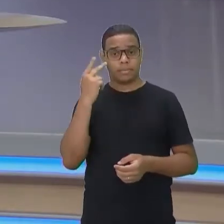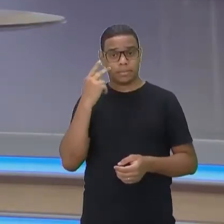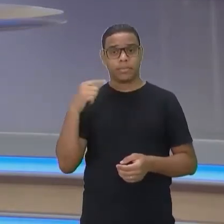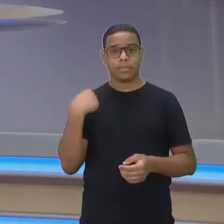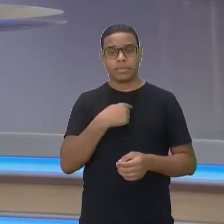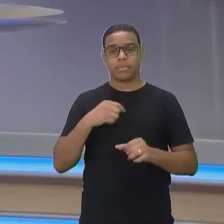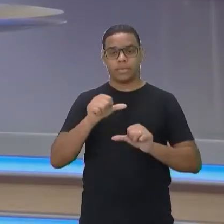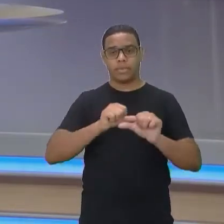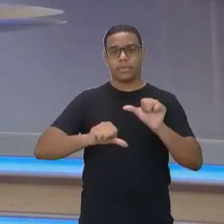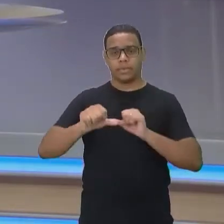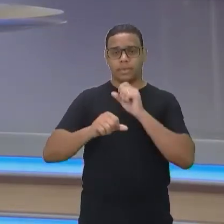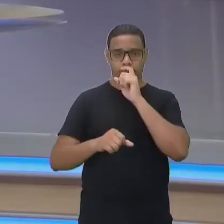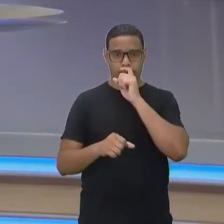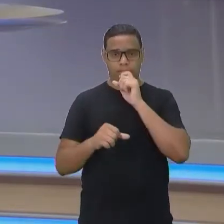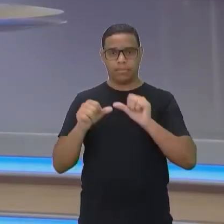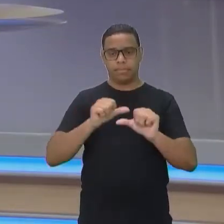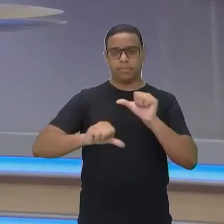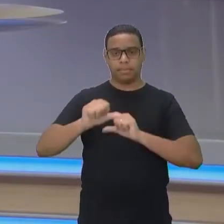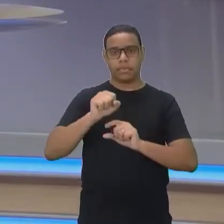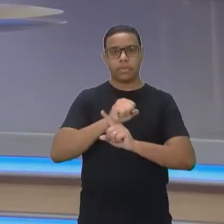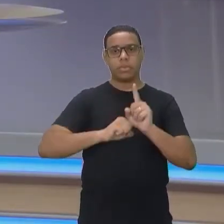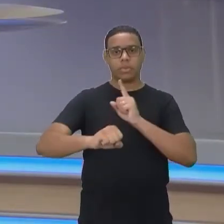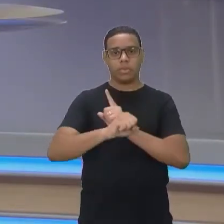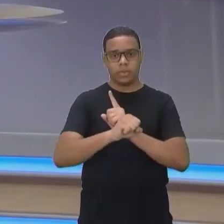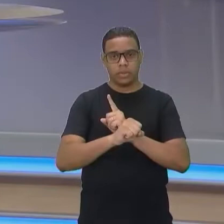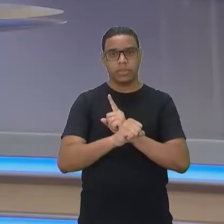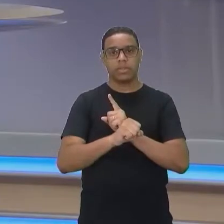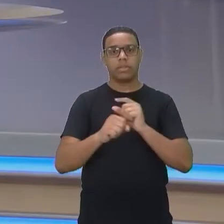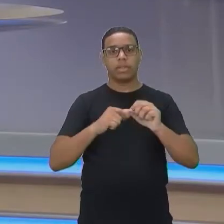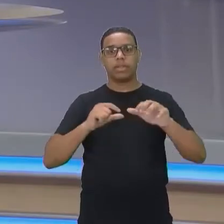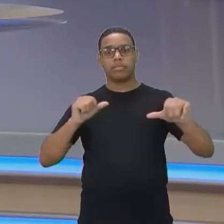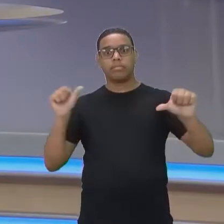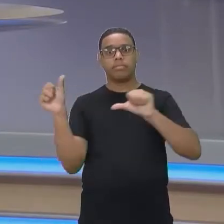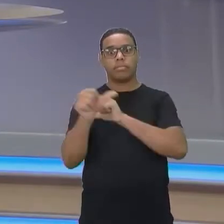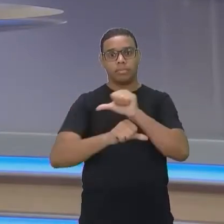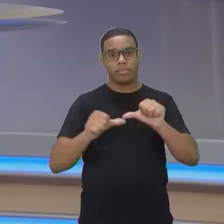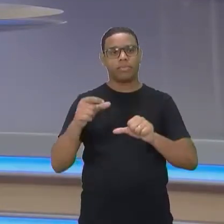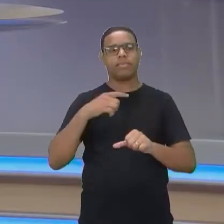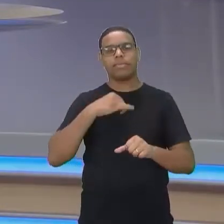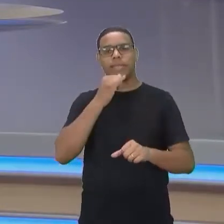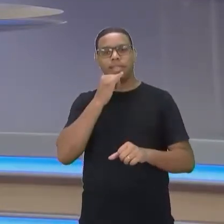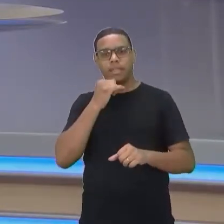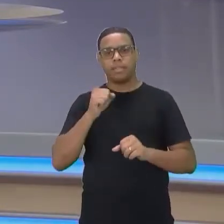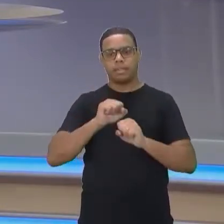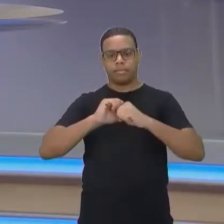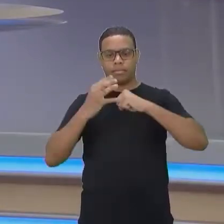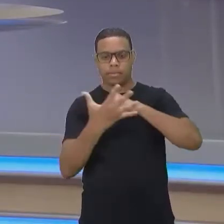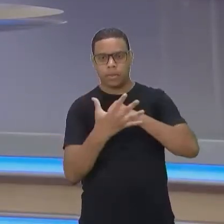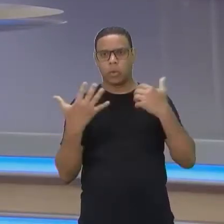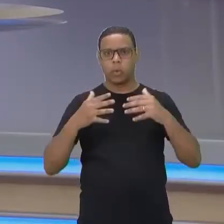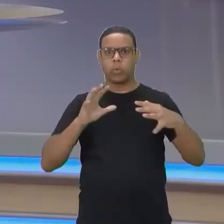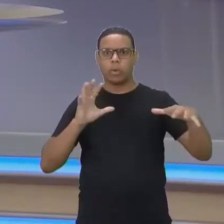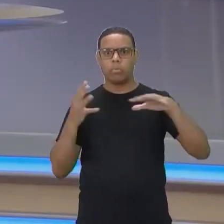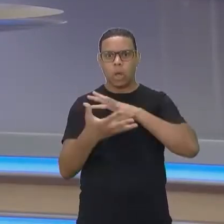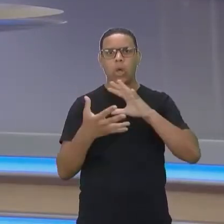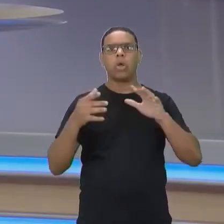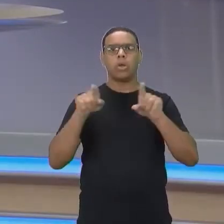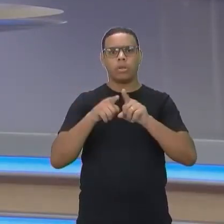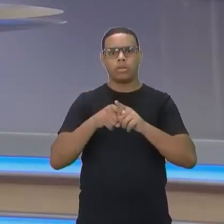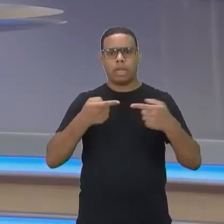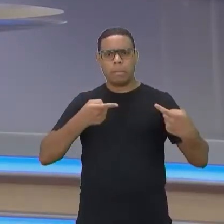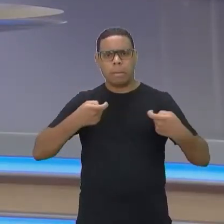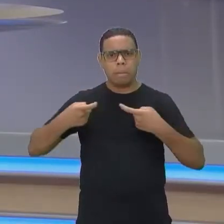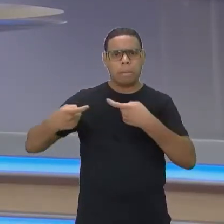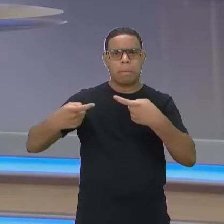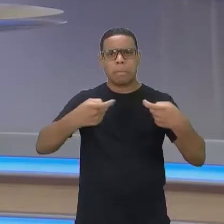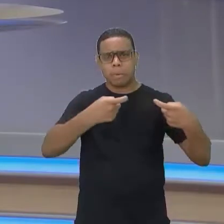vincula a mudança social a mudanças que são muito grandes. Tipo, sei lá, pandemia, né, guerras ou eventos